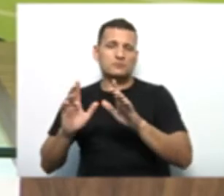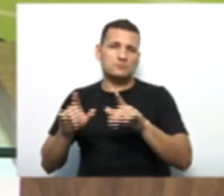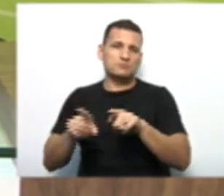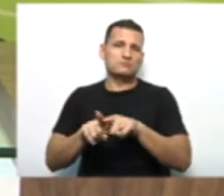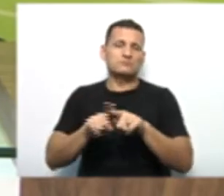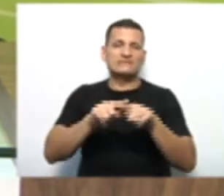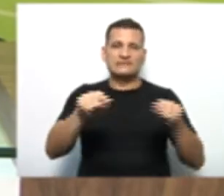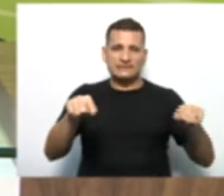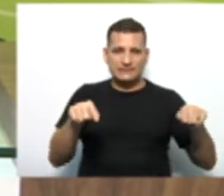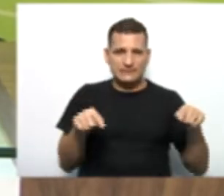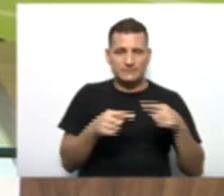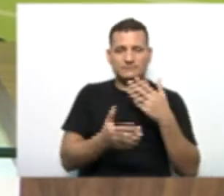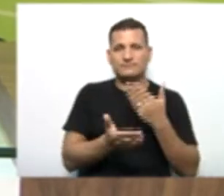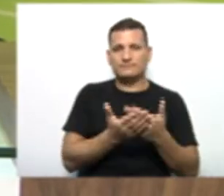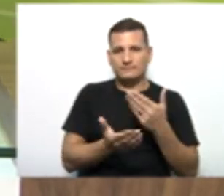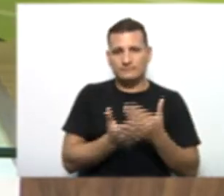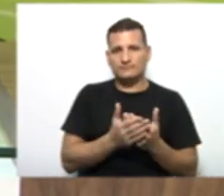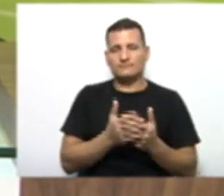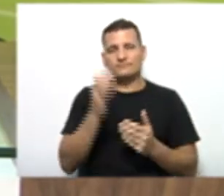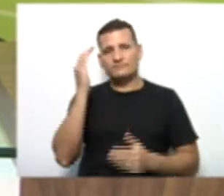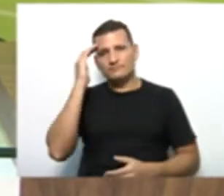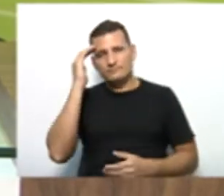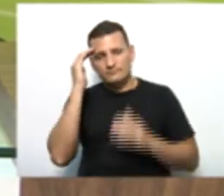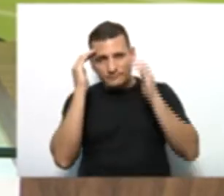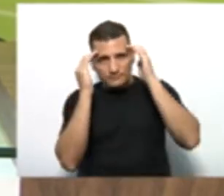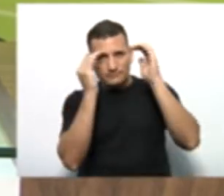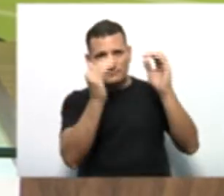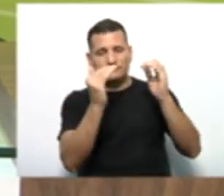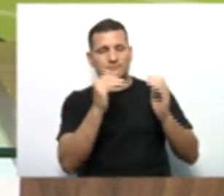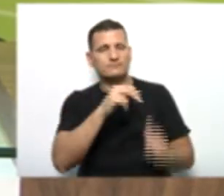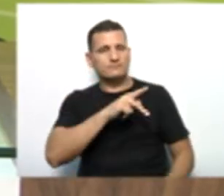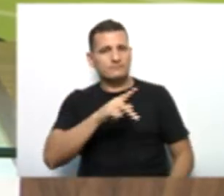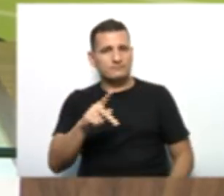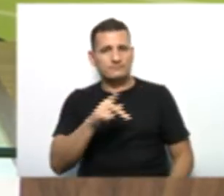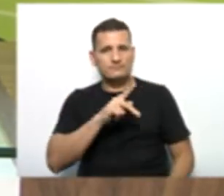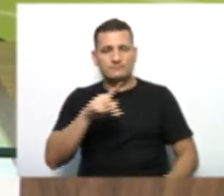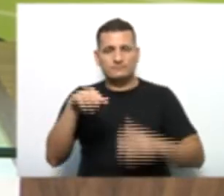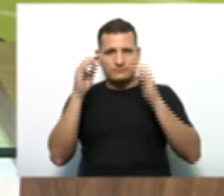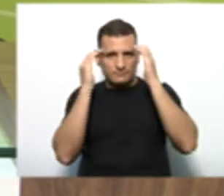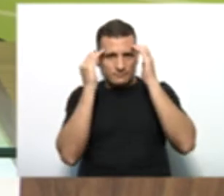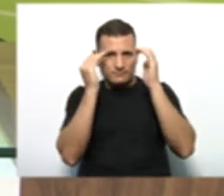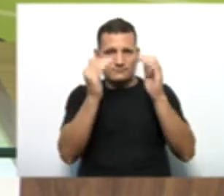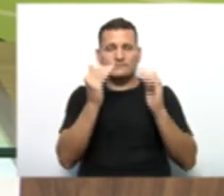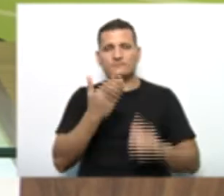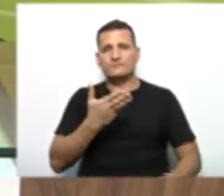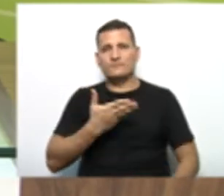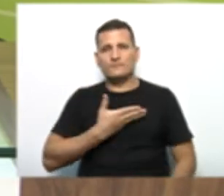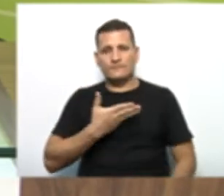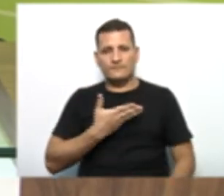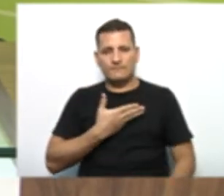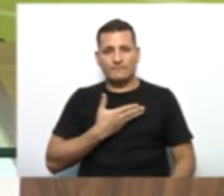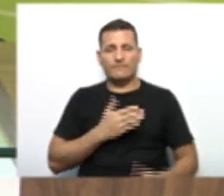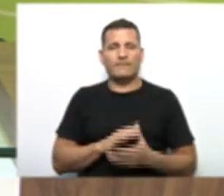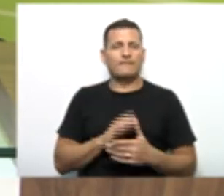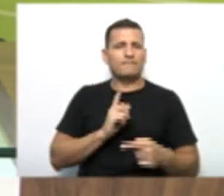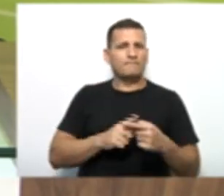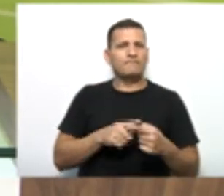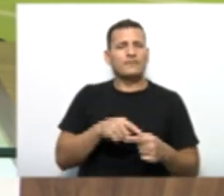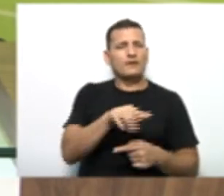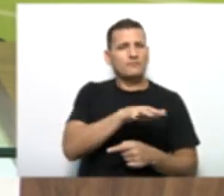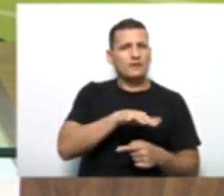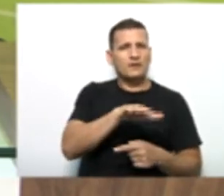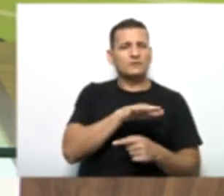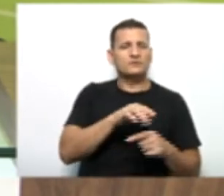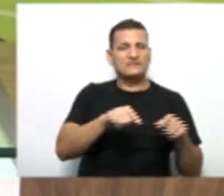o professor Wesley falou, respeitando o professor, respeitando o colega, até porque o ambiente da sala de aula